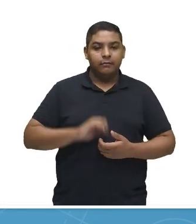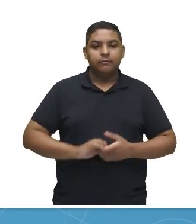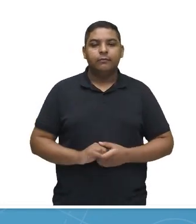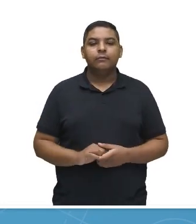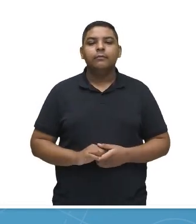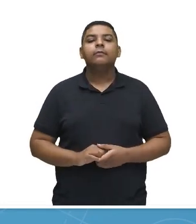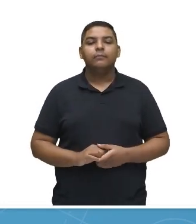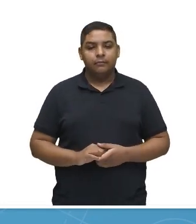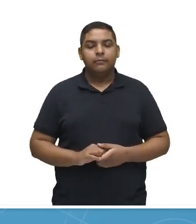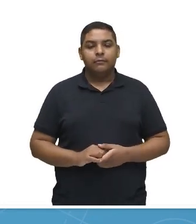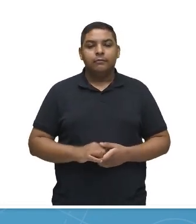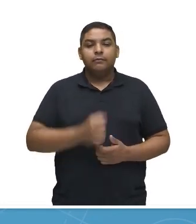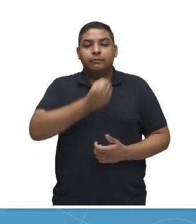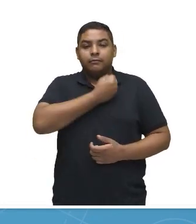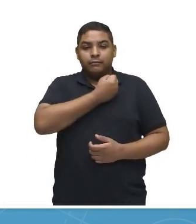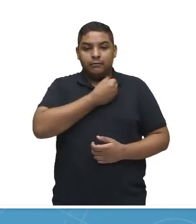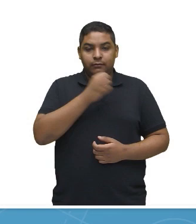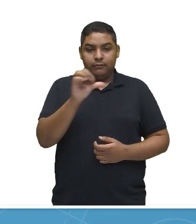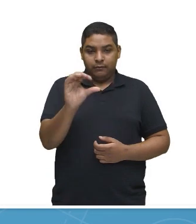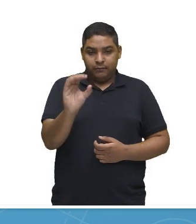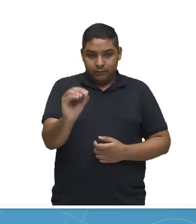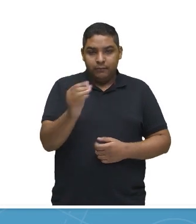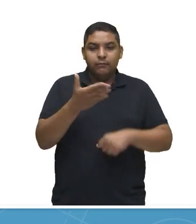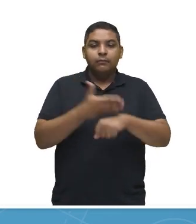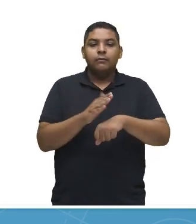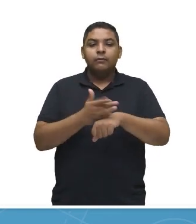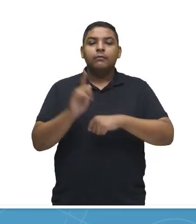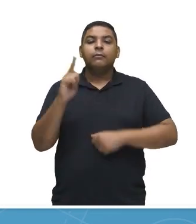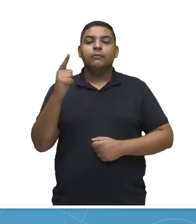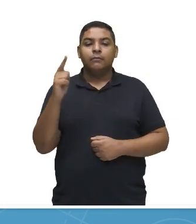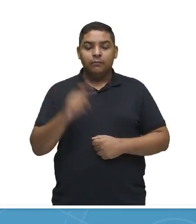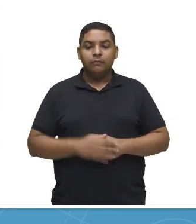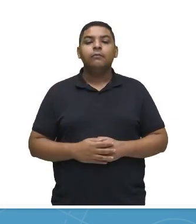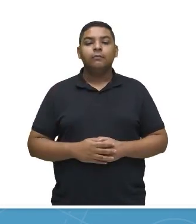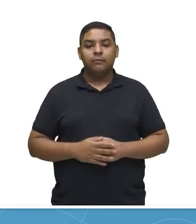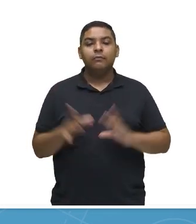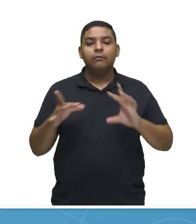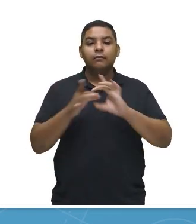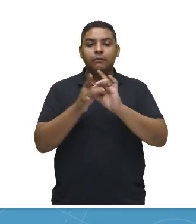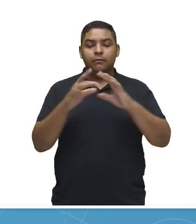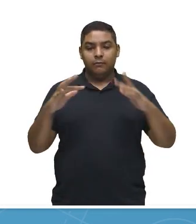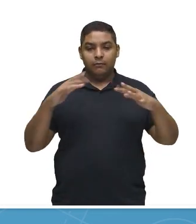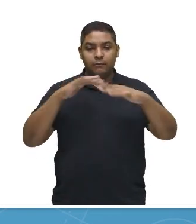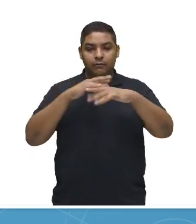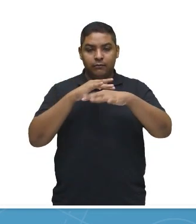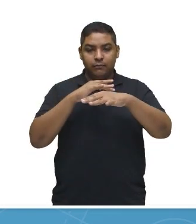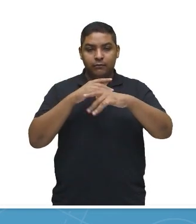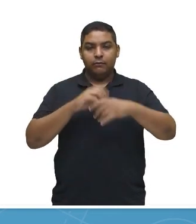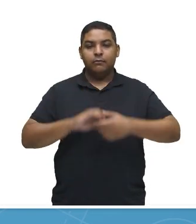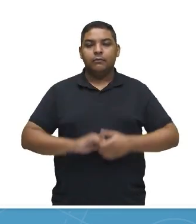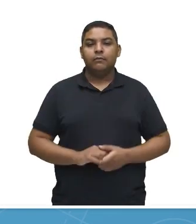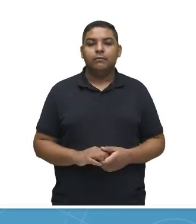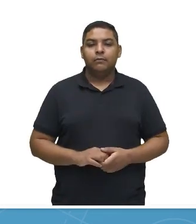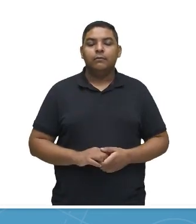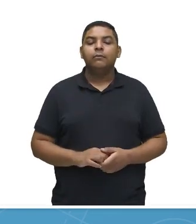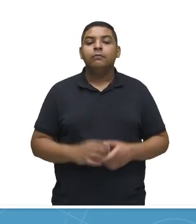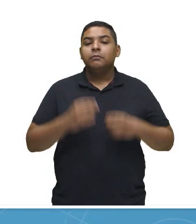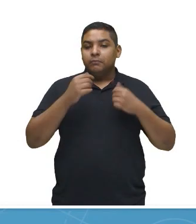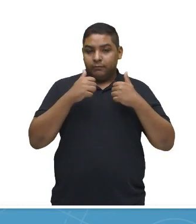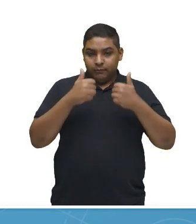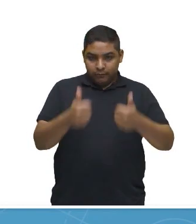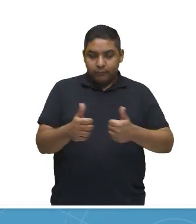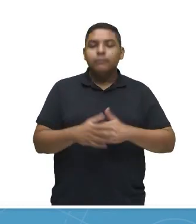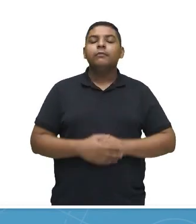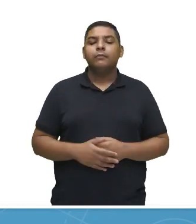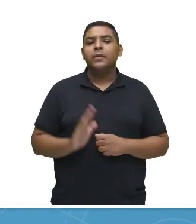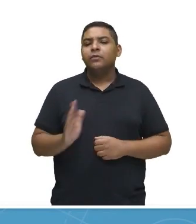aula 90. Nossa aula de hoje é praticando geografia sobre rede urbana. Muito bem, então nós já